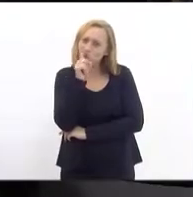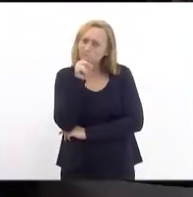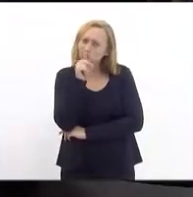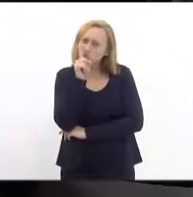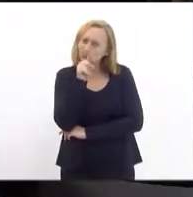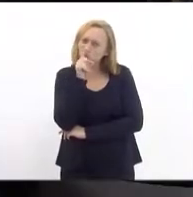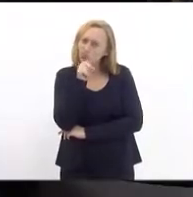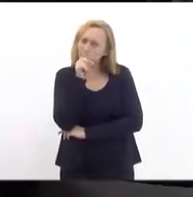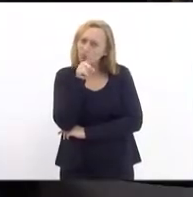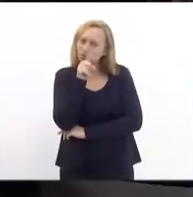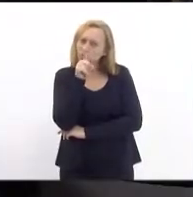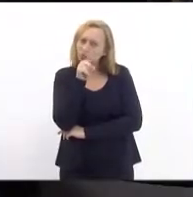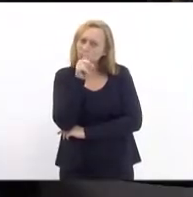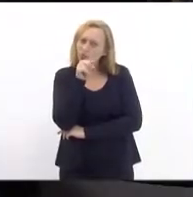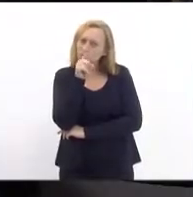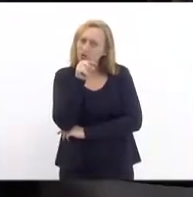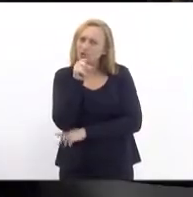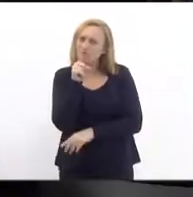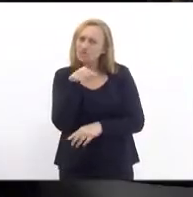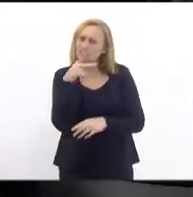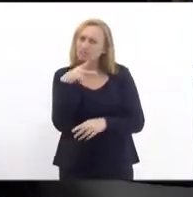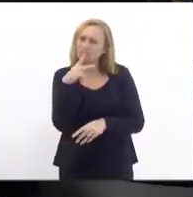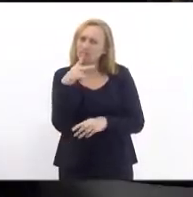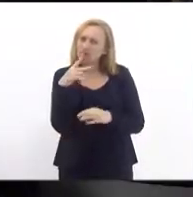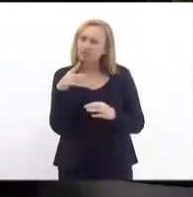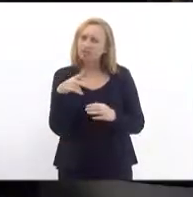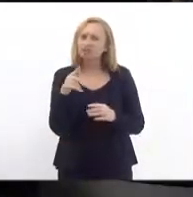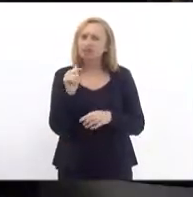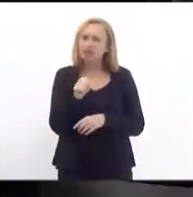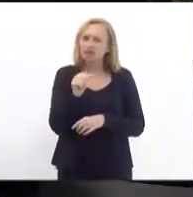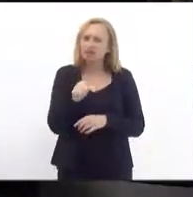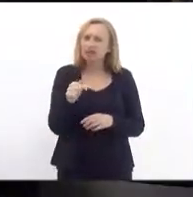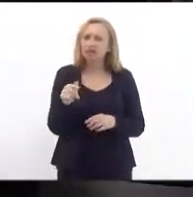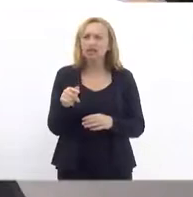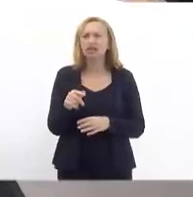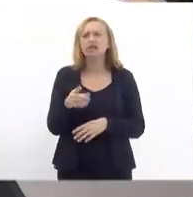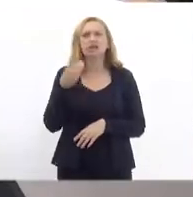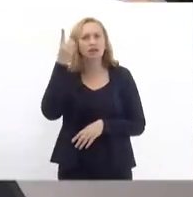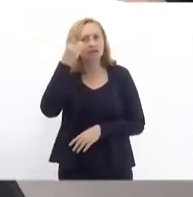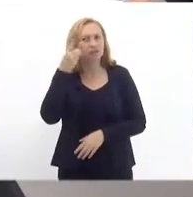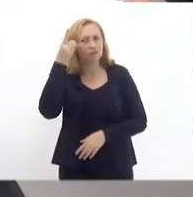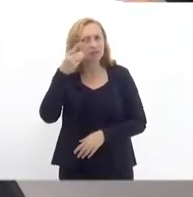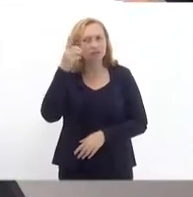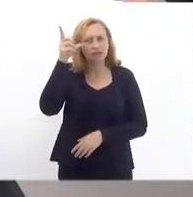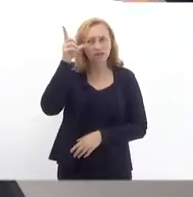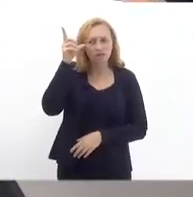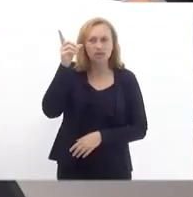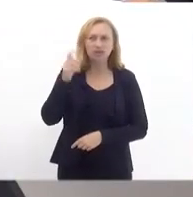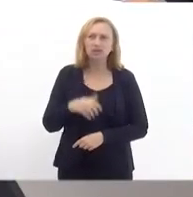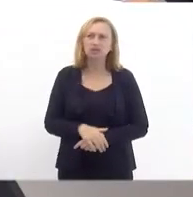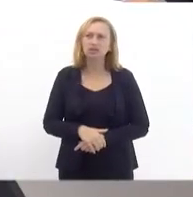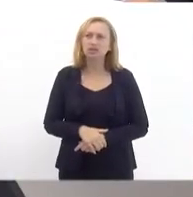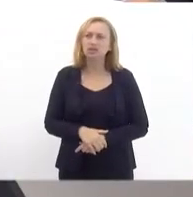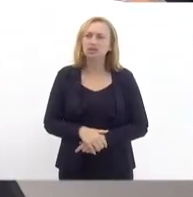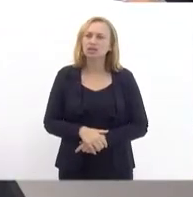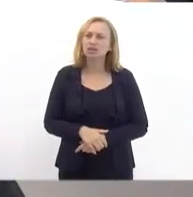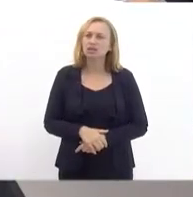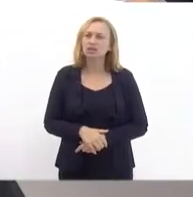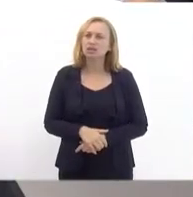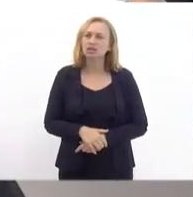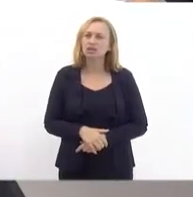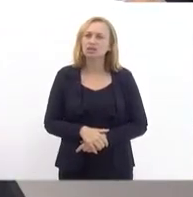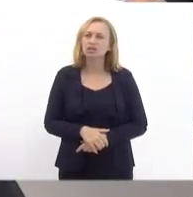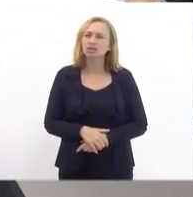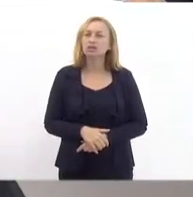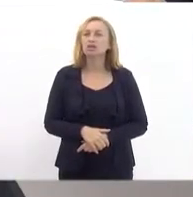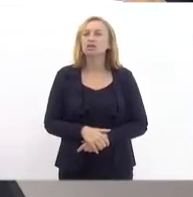nessas compensações que foram trazidas aqui, muito bem colocada pela deputada Lucinha, que só passou por onde passou o